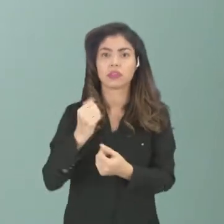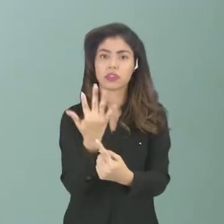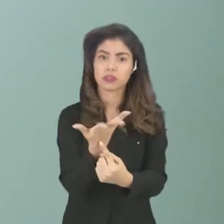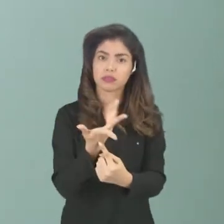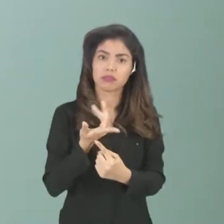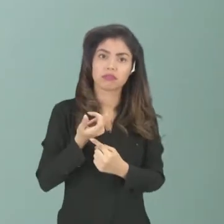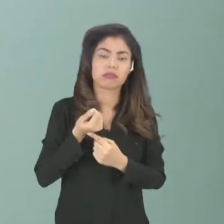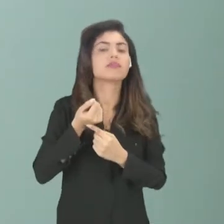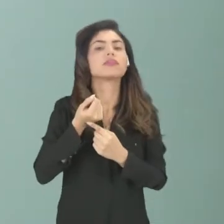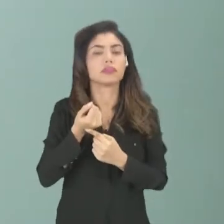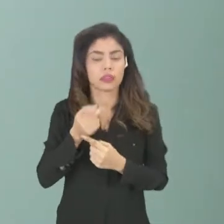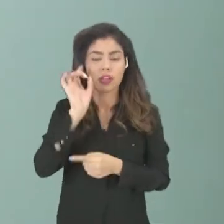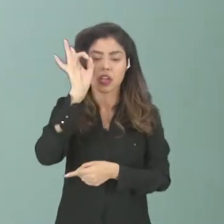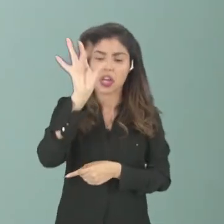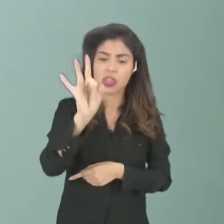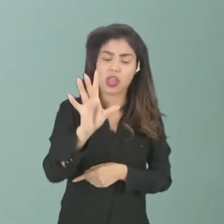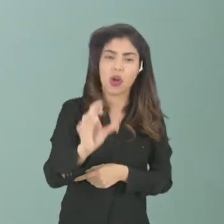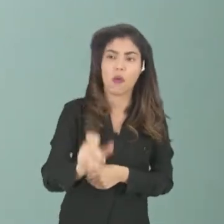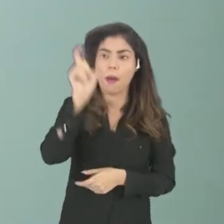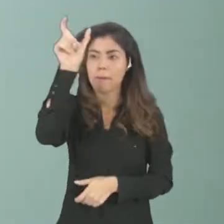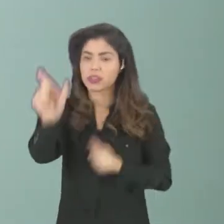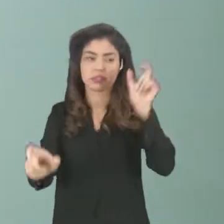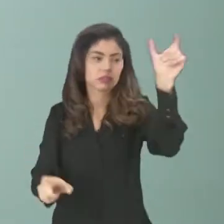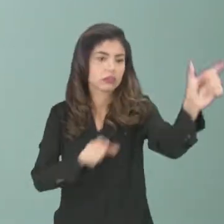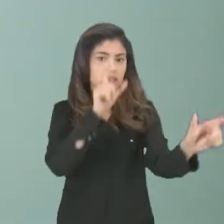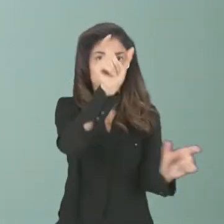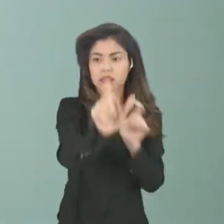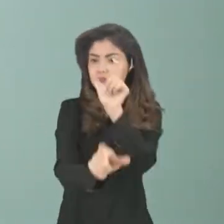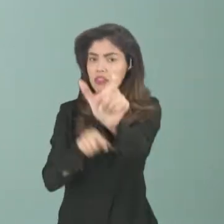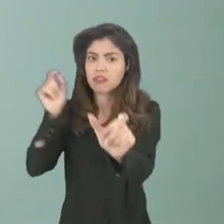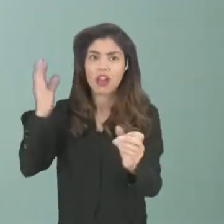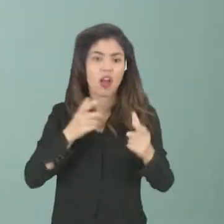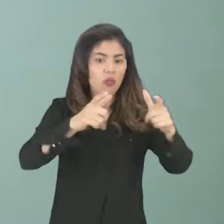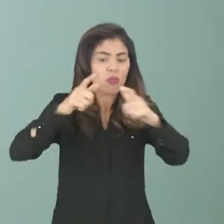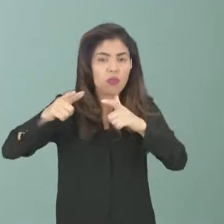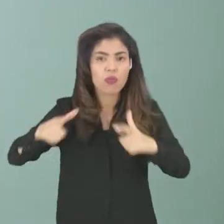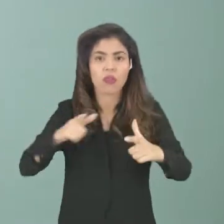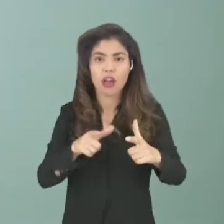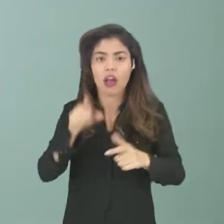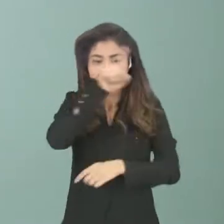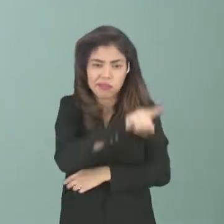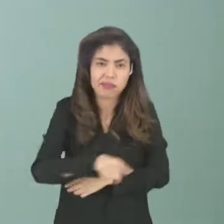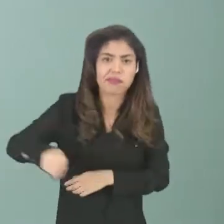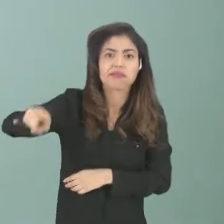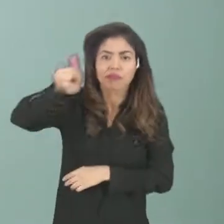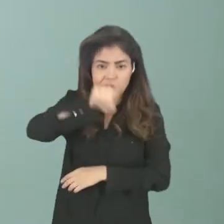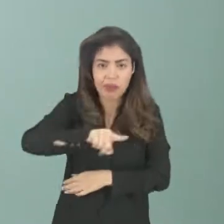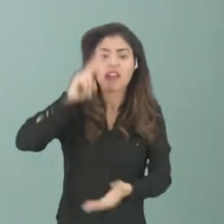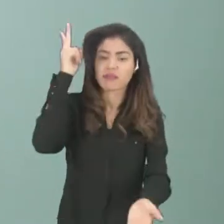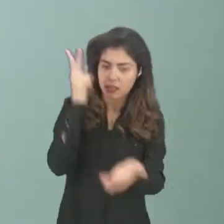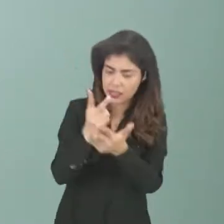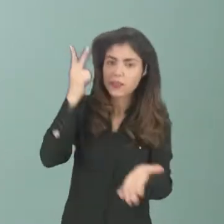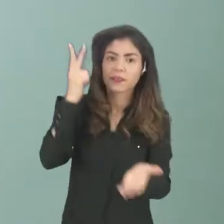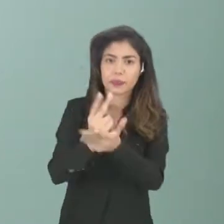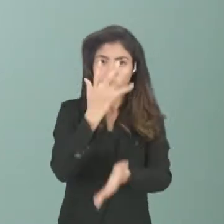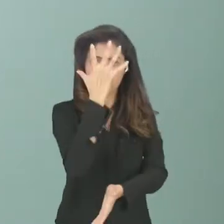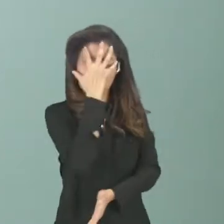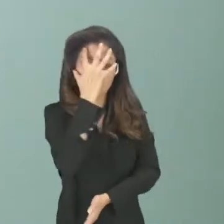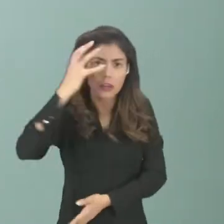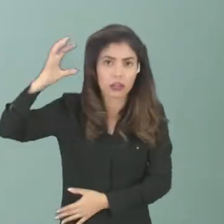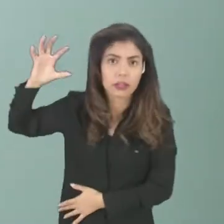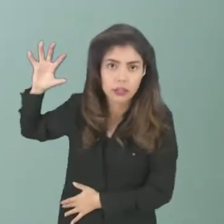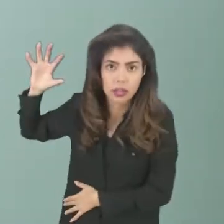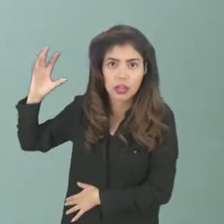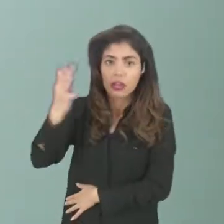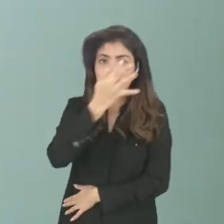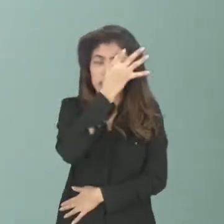artificial. Cada um representa um personagem, é o espaço, é o ciclo mesmo onde as pessoas estão literalmente mascaradas,